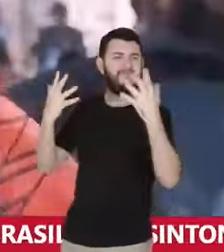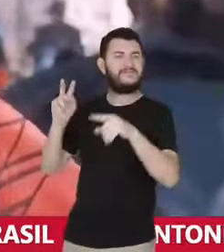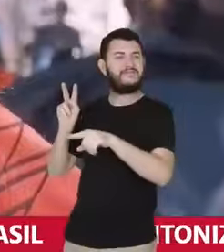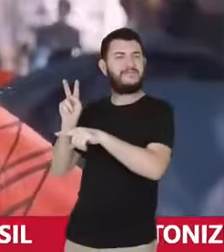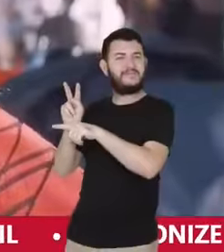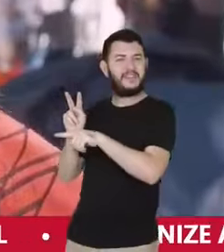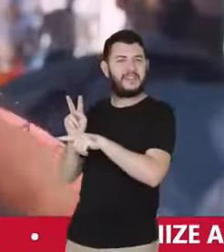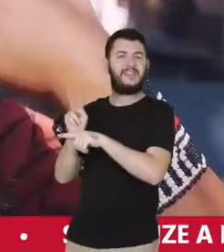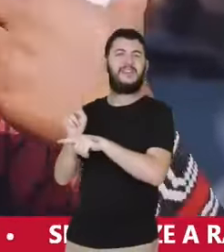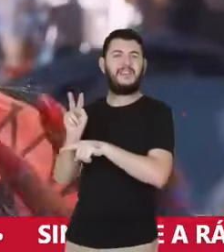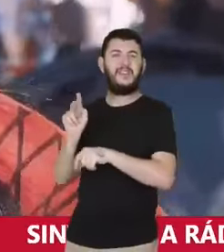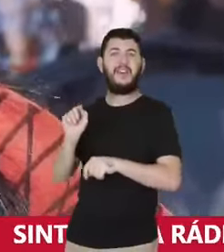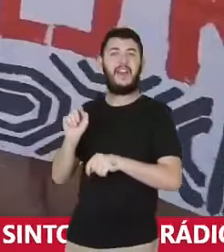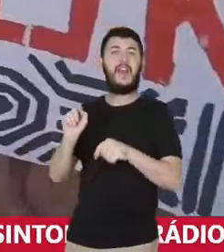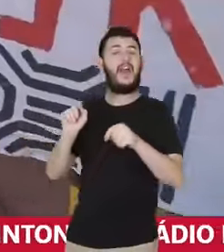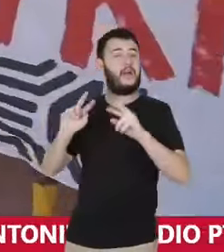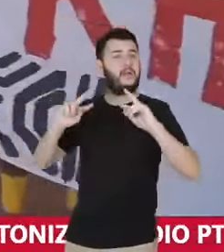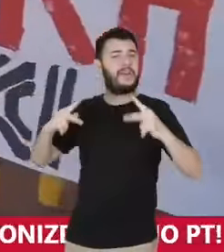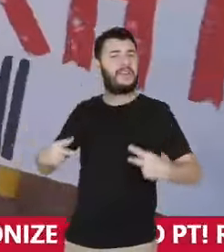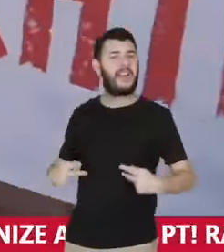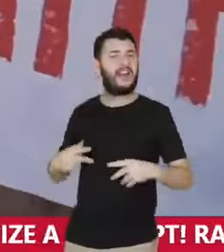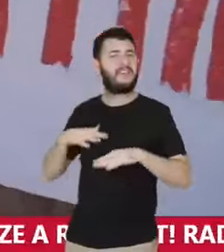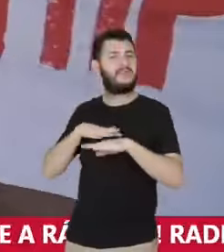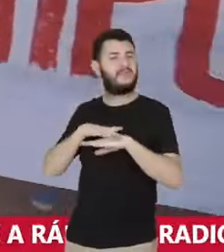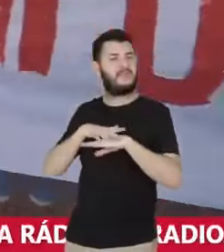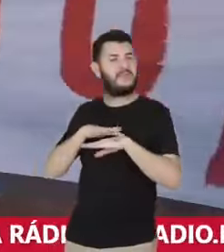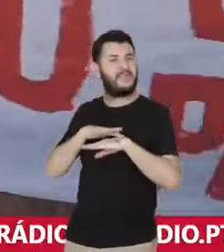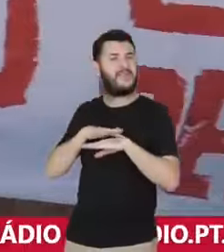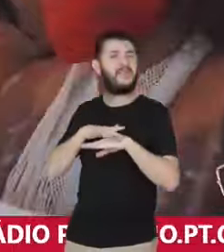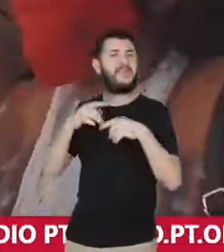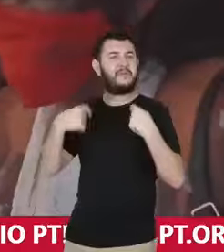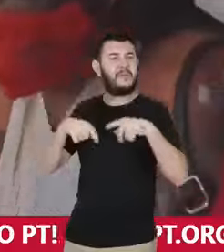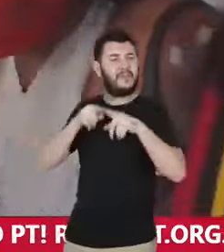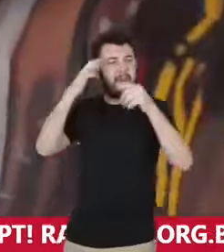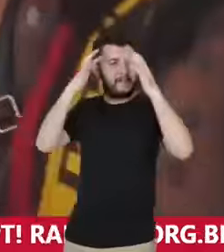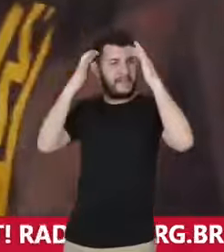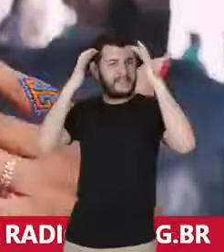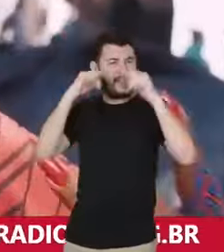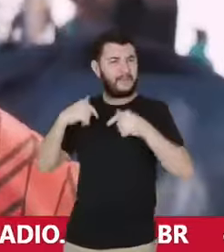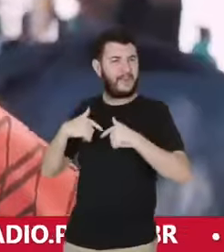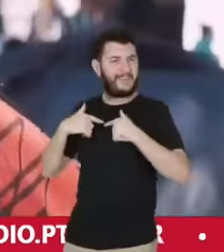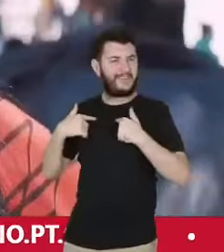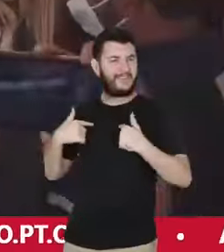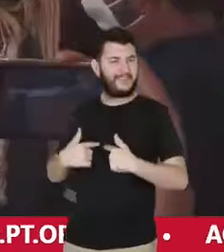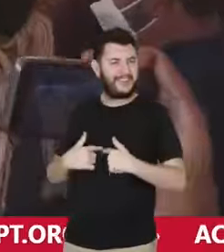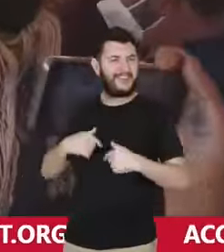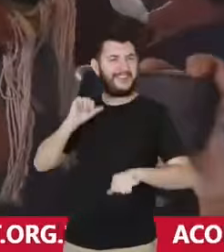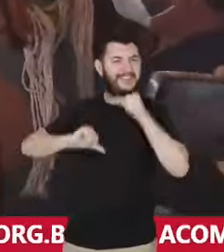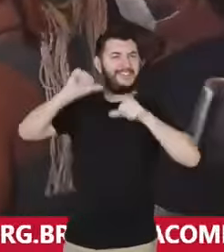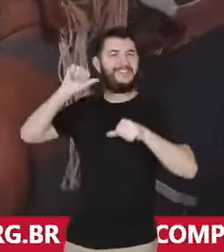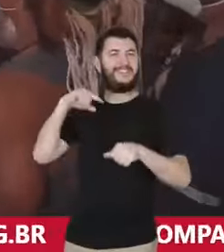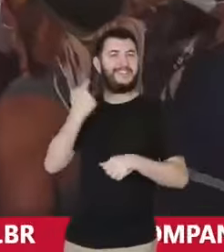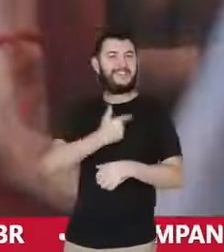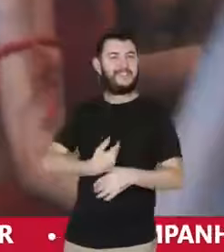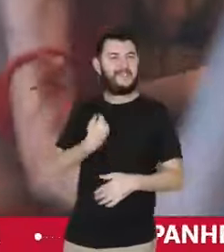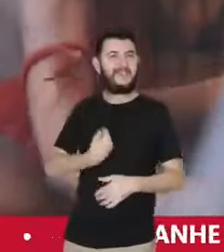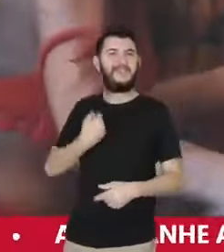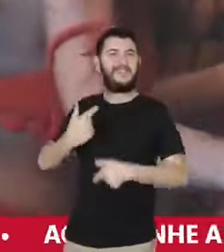precisando, né, de reflorestar o pensamento, reflorestar o coração, e a gente faz esse chamado, né?